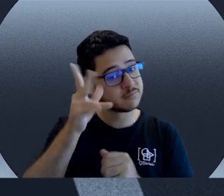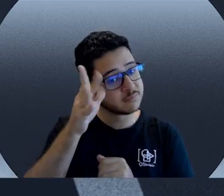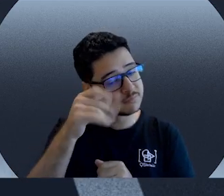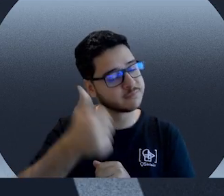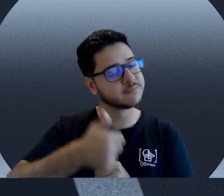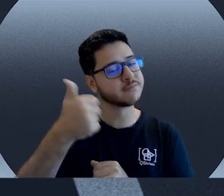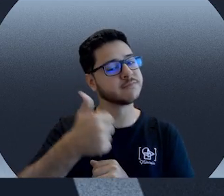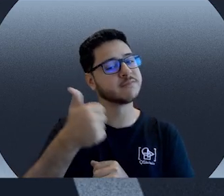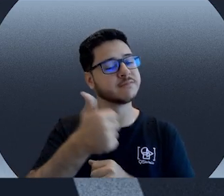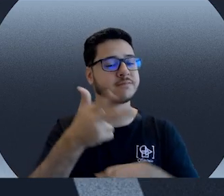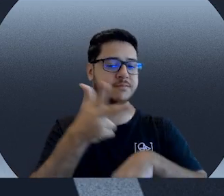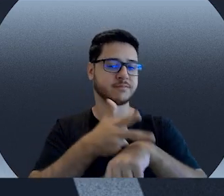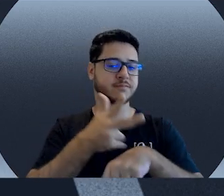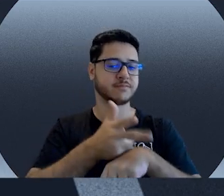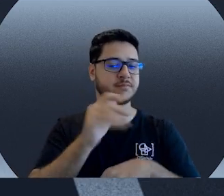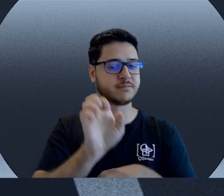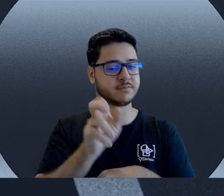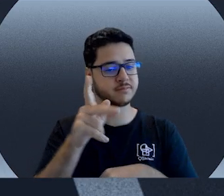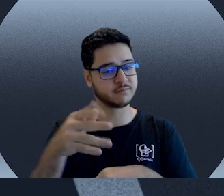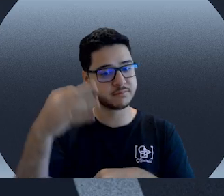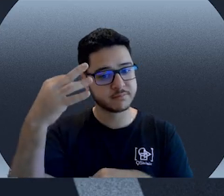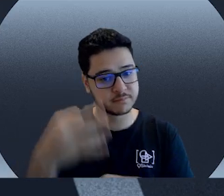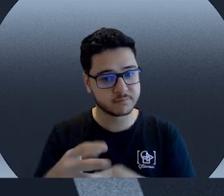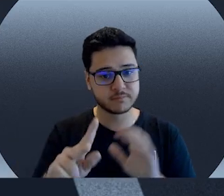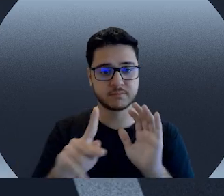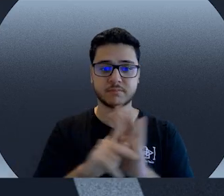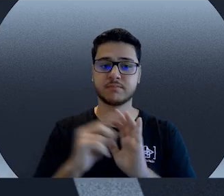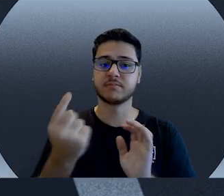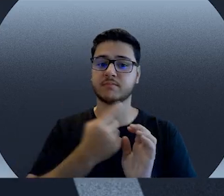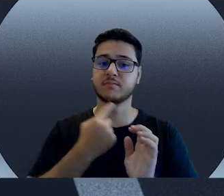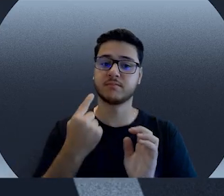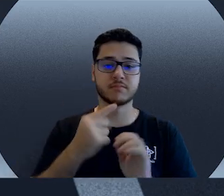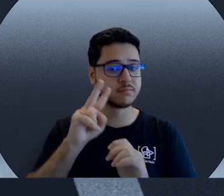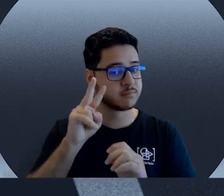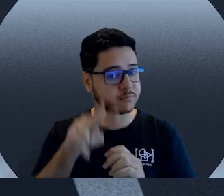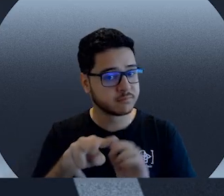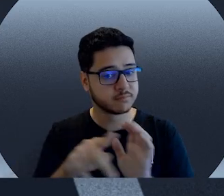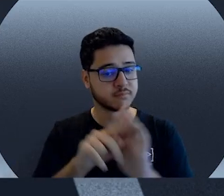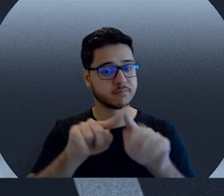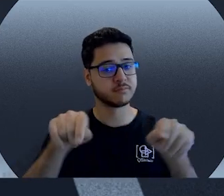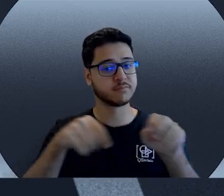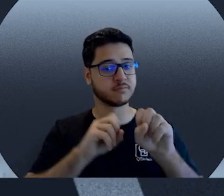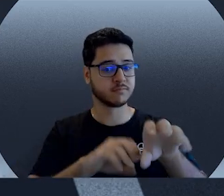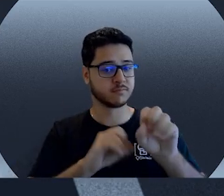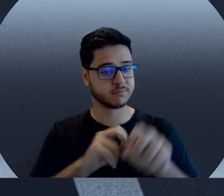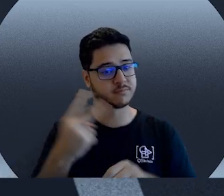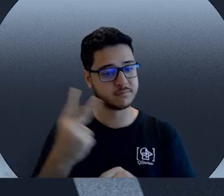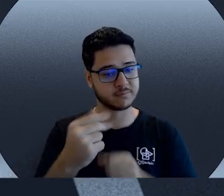primeiro episódio, espero muito que vocês tenham gostado e a gente se vê na aula 2. Um abraço.